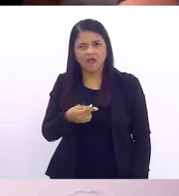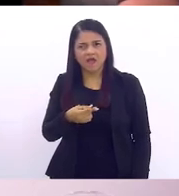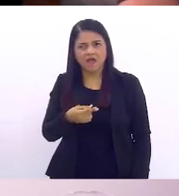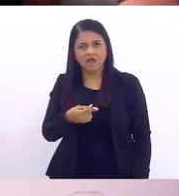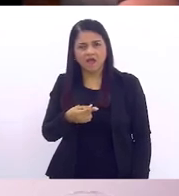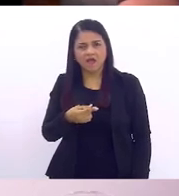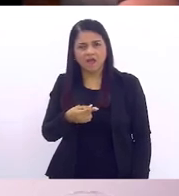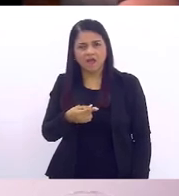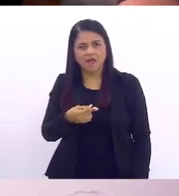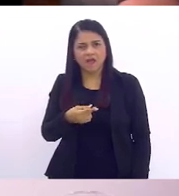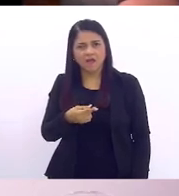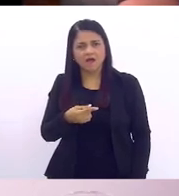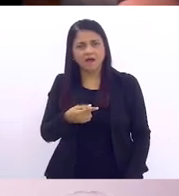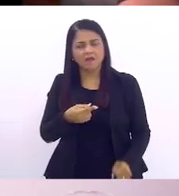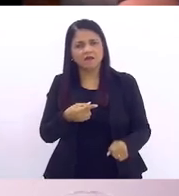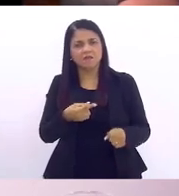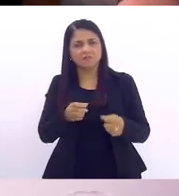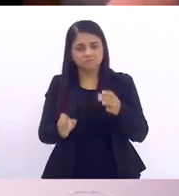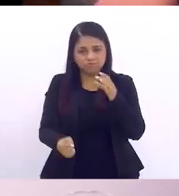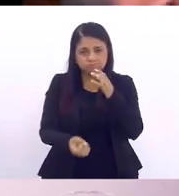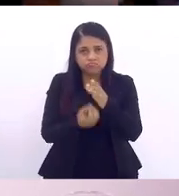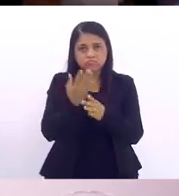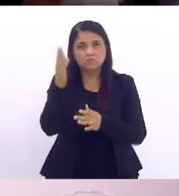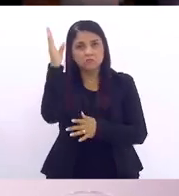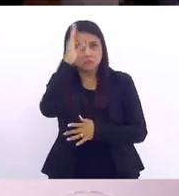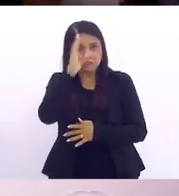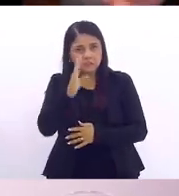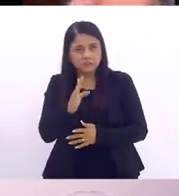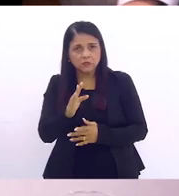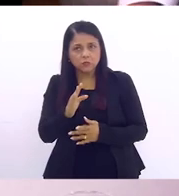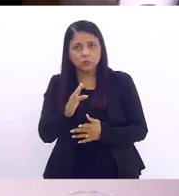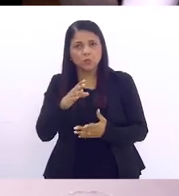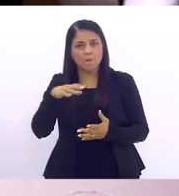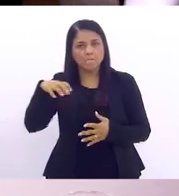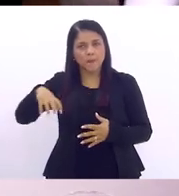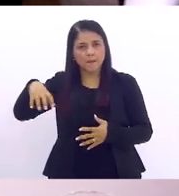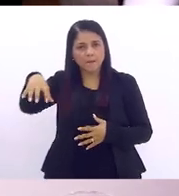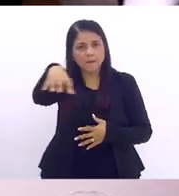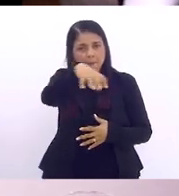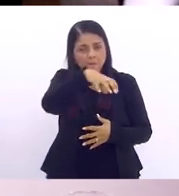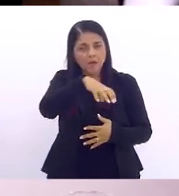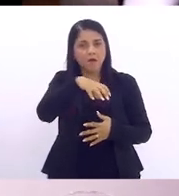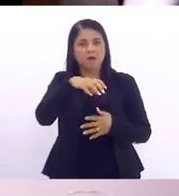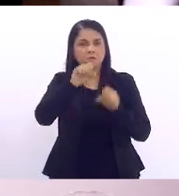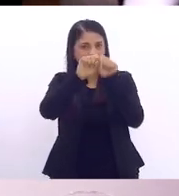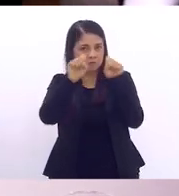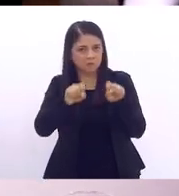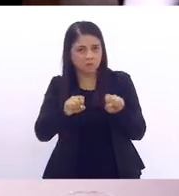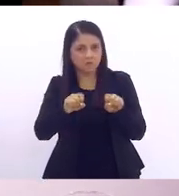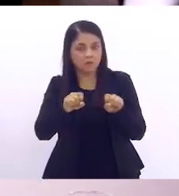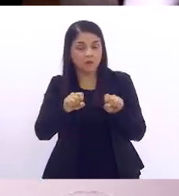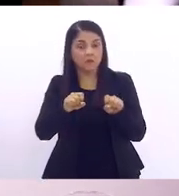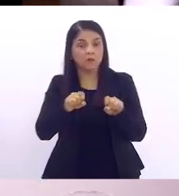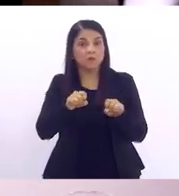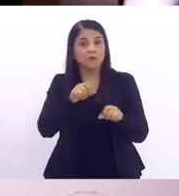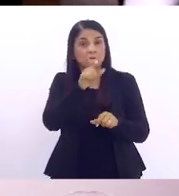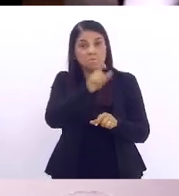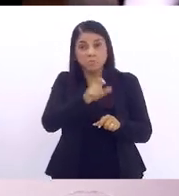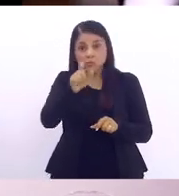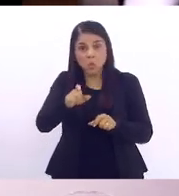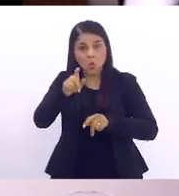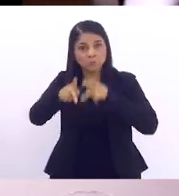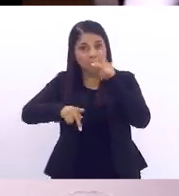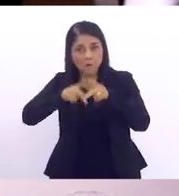e implementado nacionalmente nesse meio tempo várias pessoas sendo autuadas